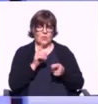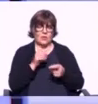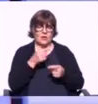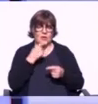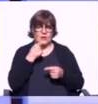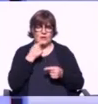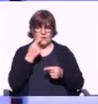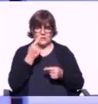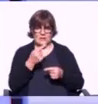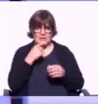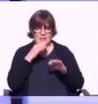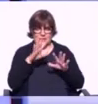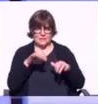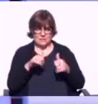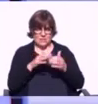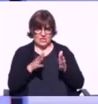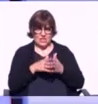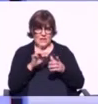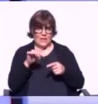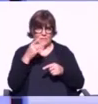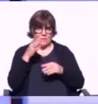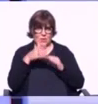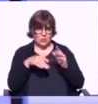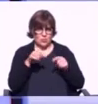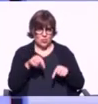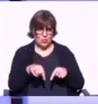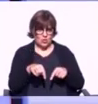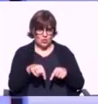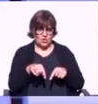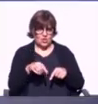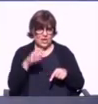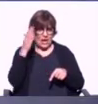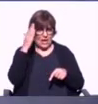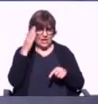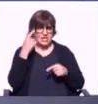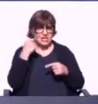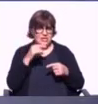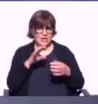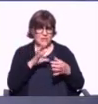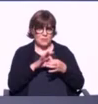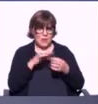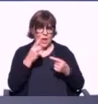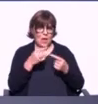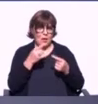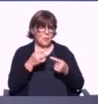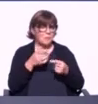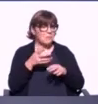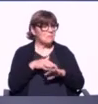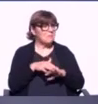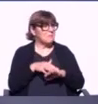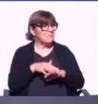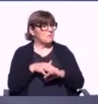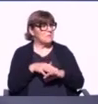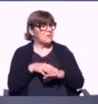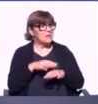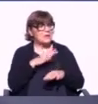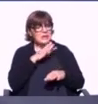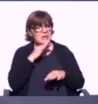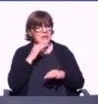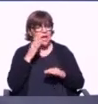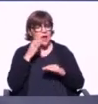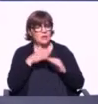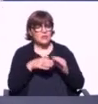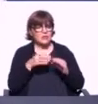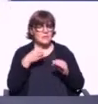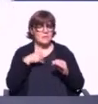entre a Assembleia Geral da manhã e aquilo que aconteceu hoje? Não. Achas que há alguma ligação, alguma coincidência? Há uma coincidência, essa coincidência de acontecer na